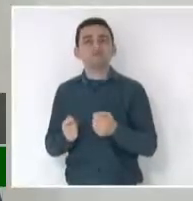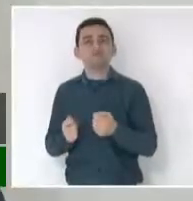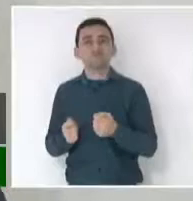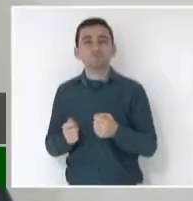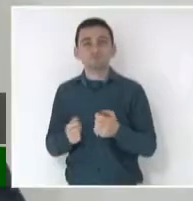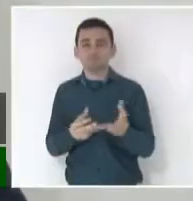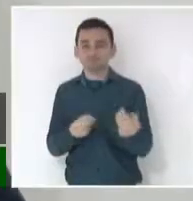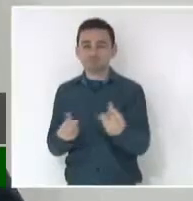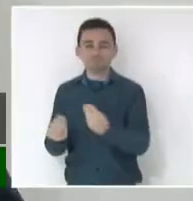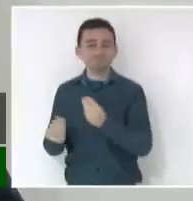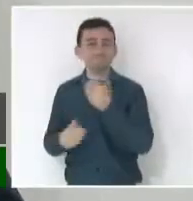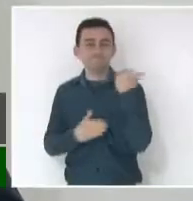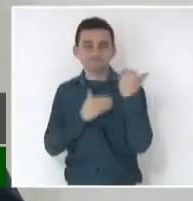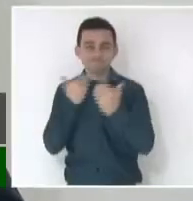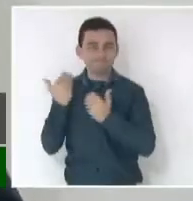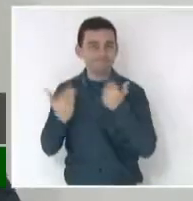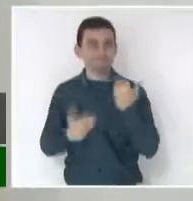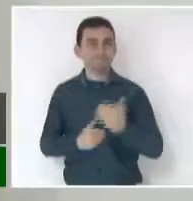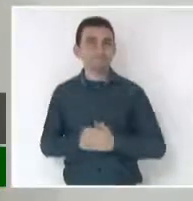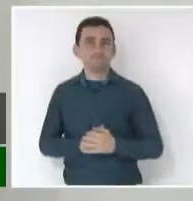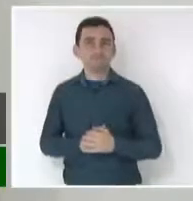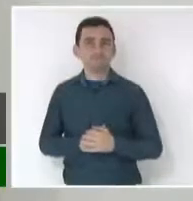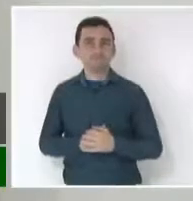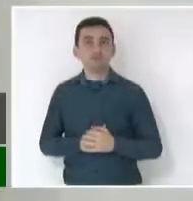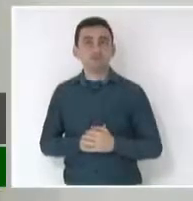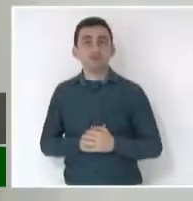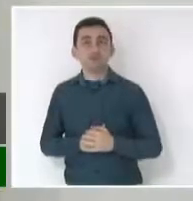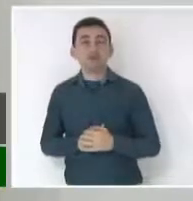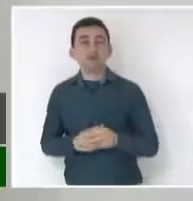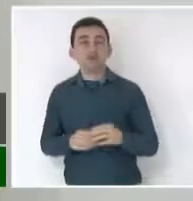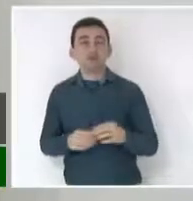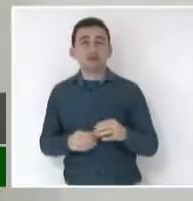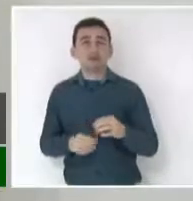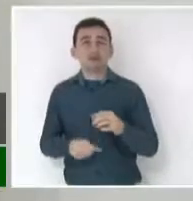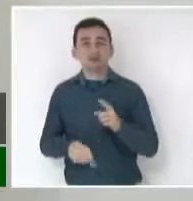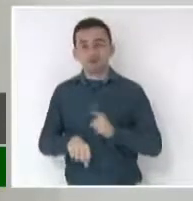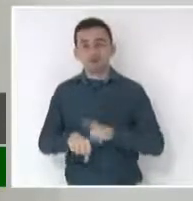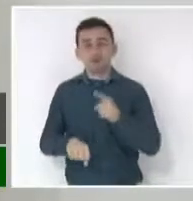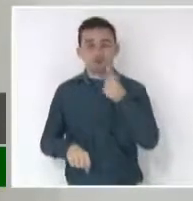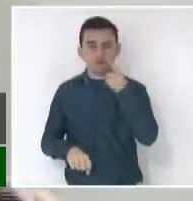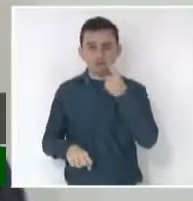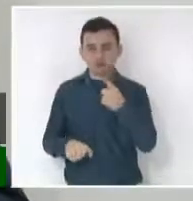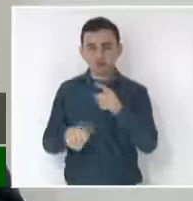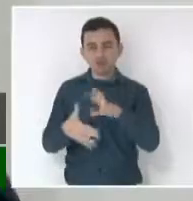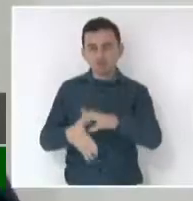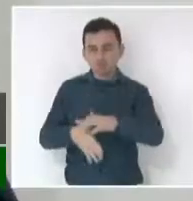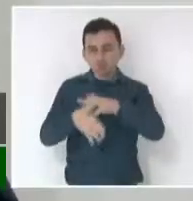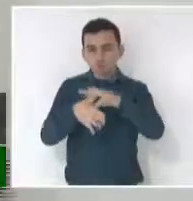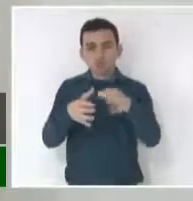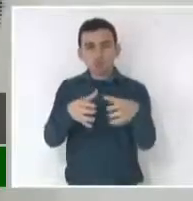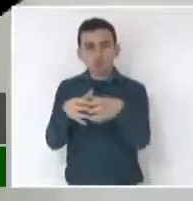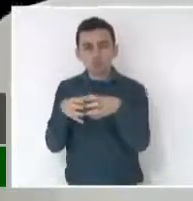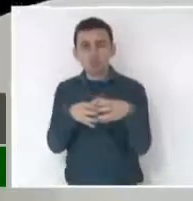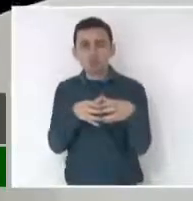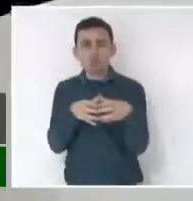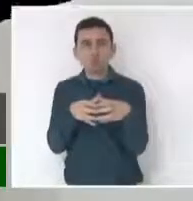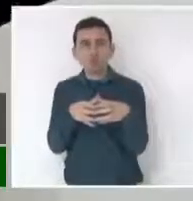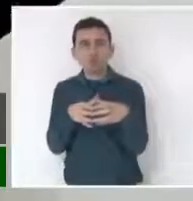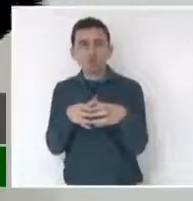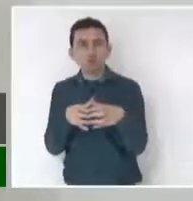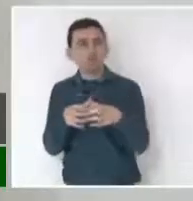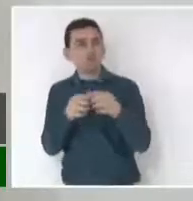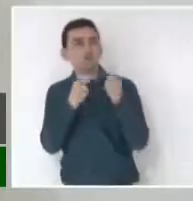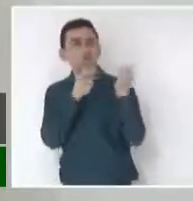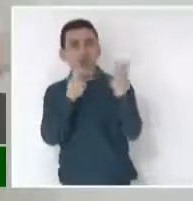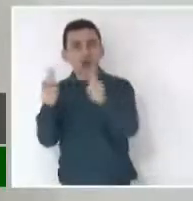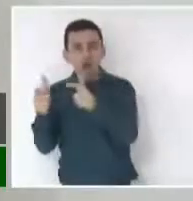da sociedade. Então, quando eu vi esse conjunto de lideranças de todos os